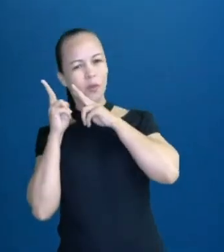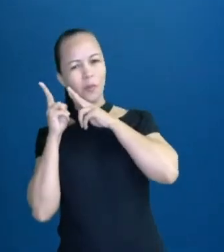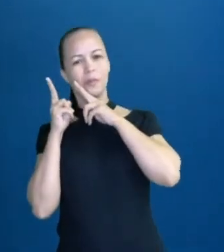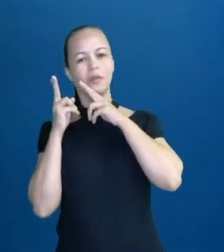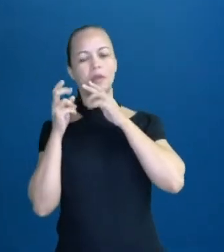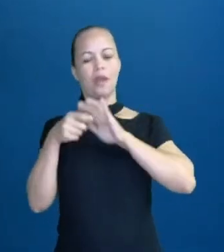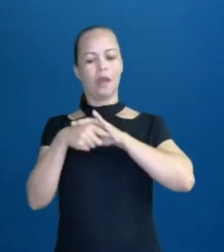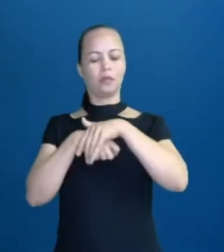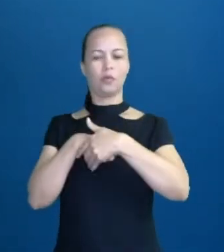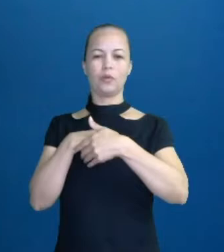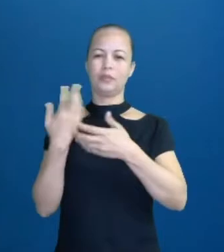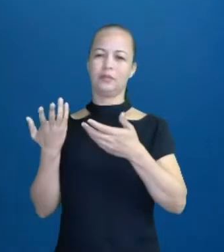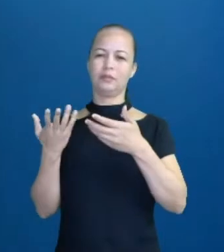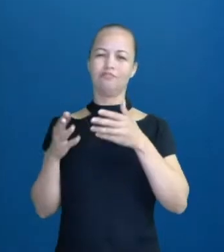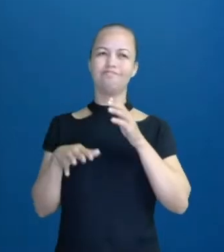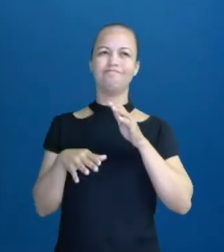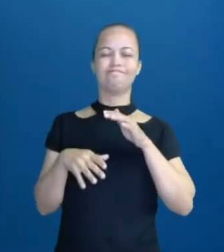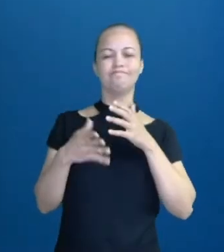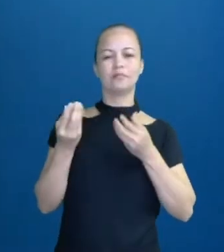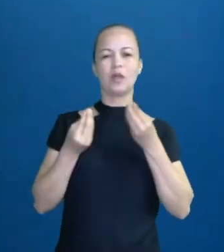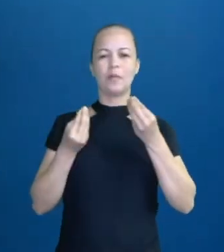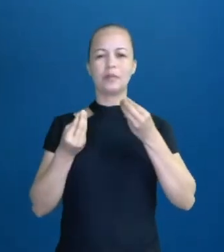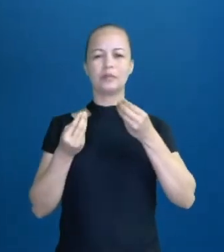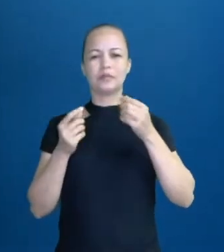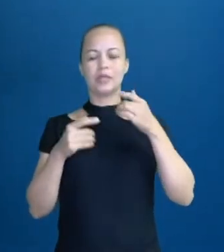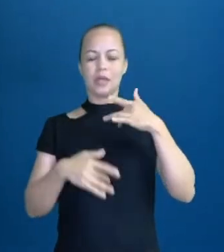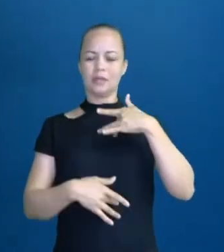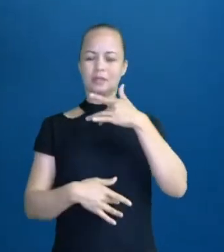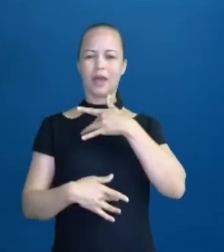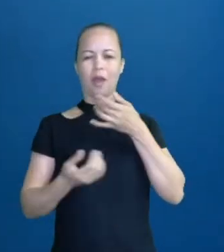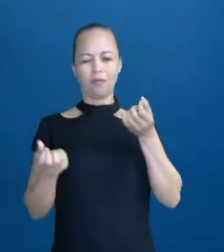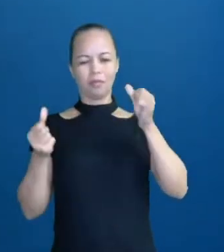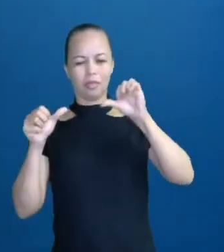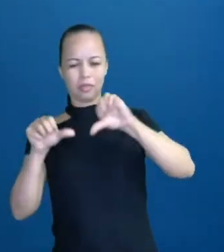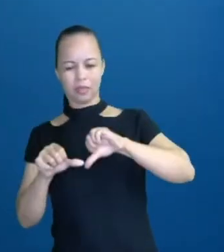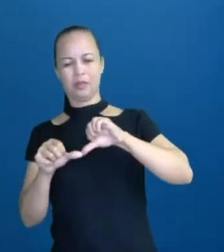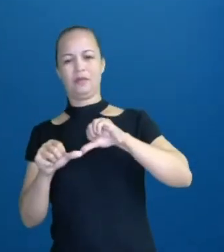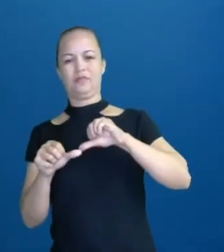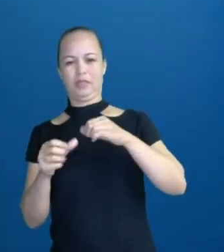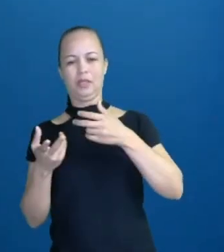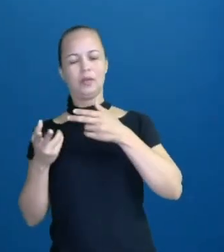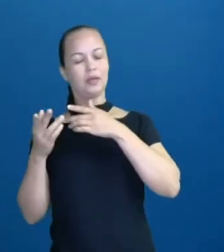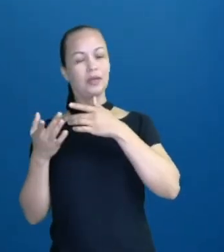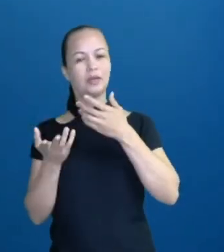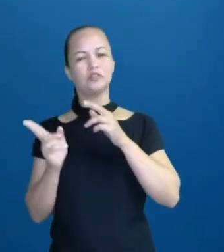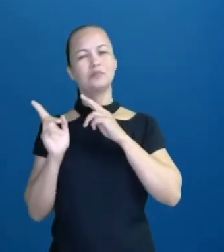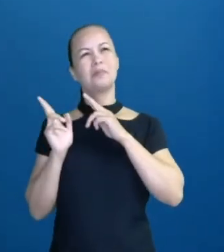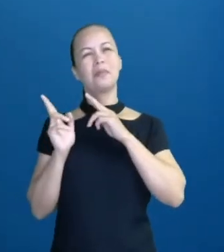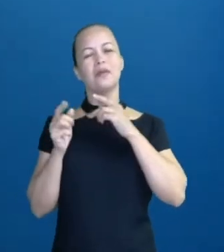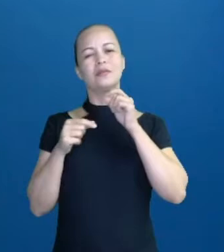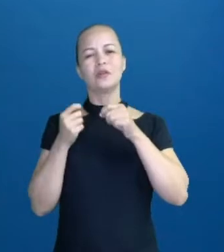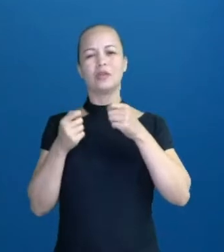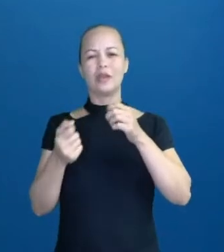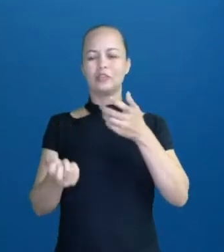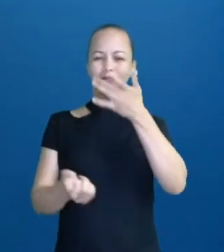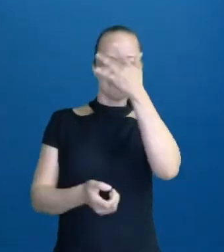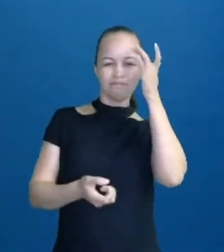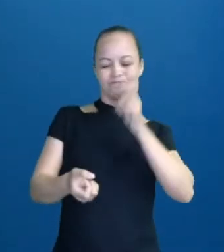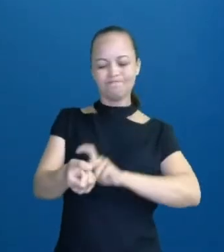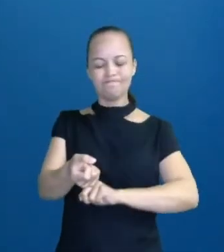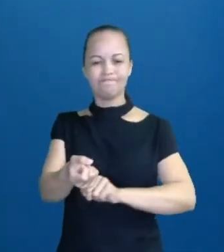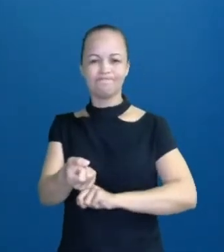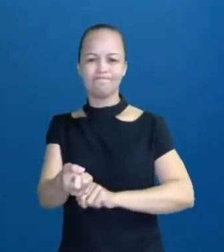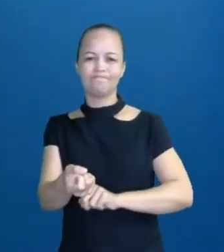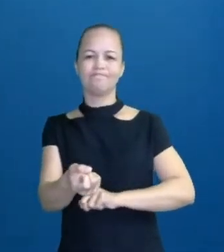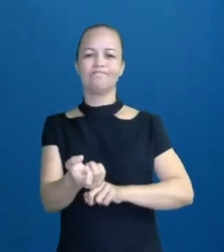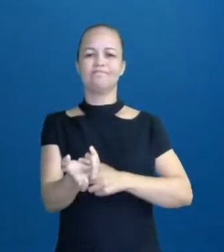geralmente acabam tendo o seu processo de saúde afetado, porque acabam se tornando pessoas mais, digamos assim, estressadas, né, no